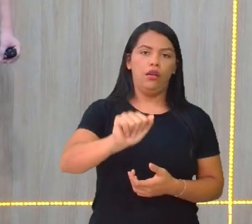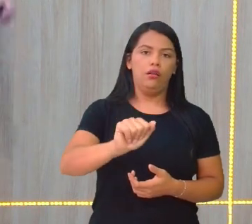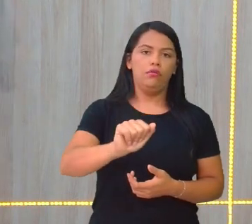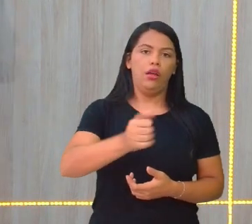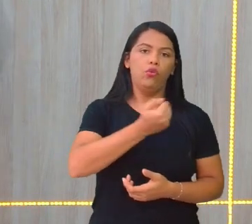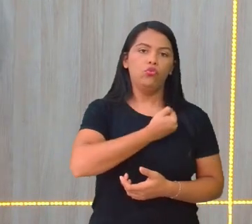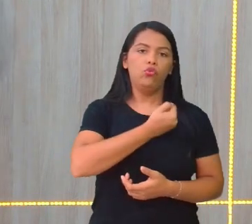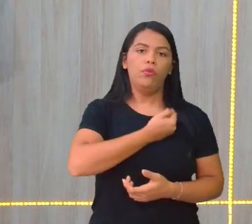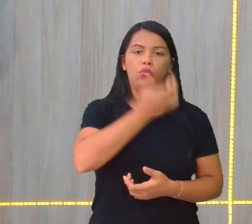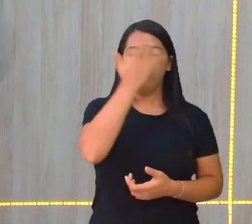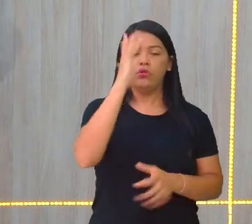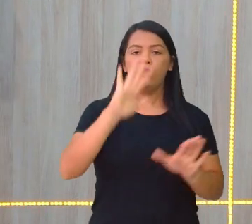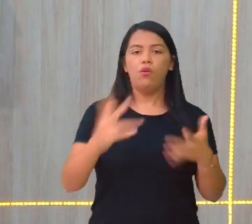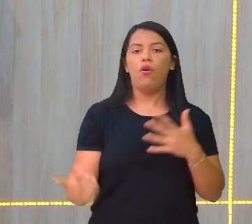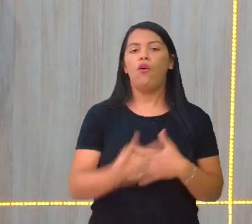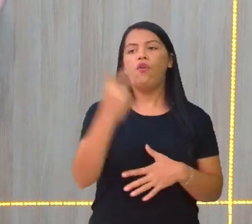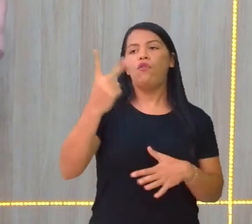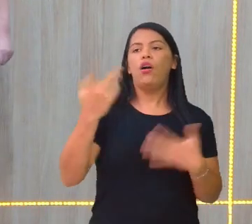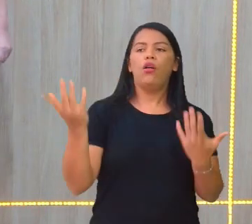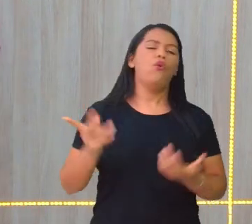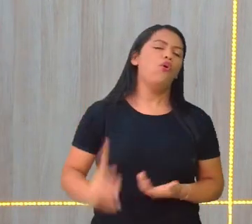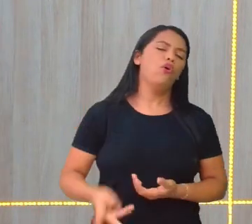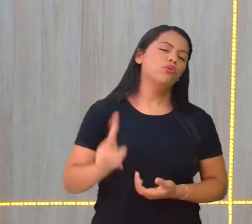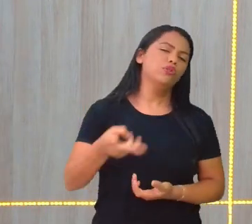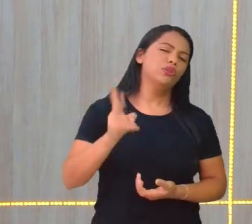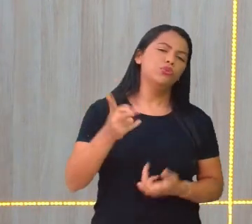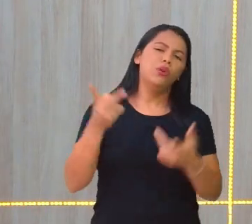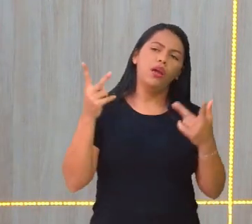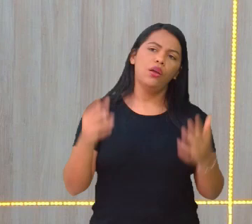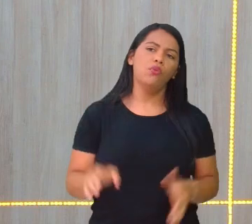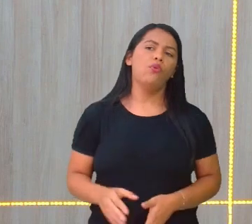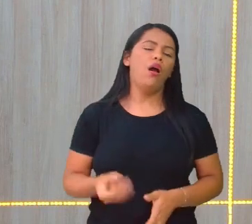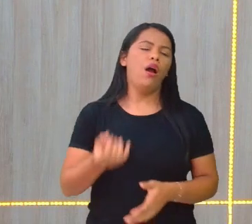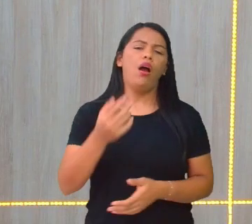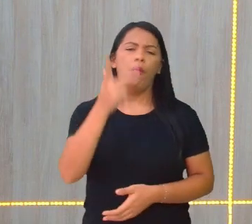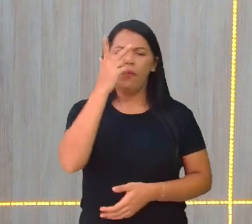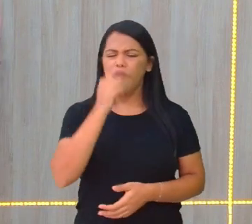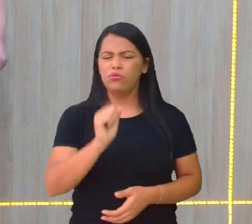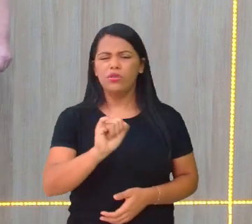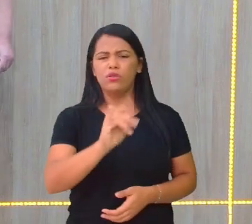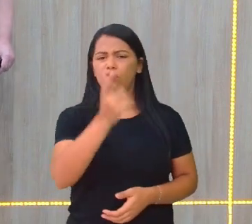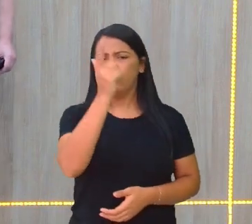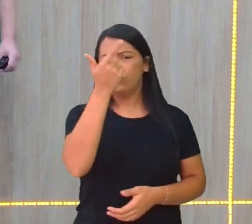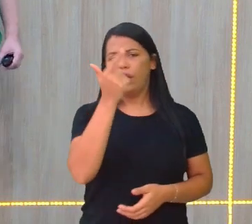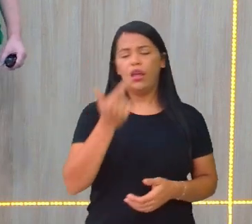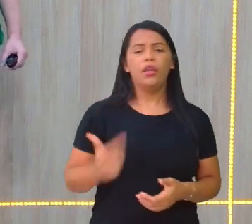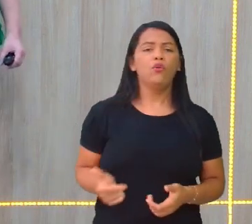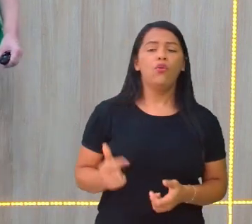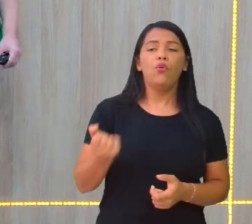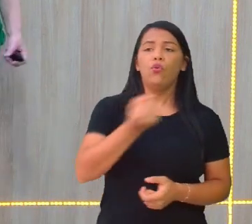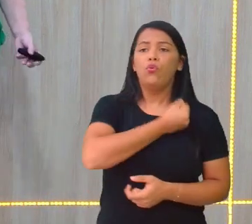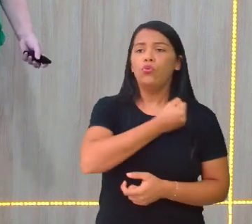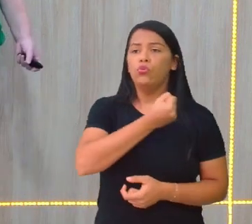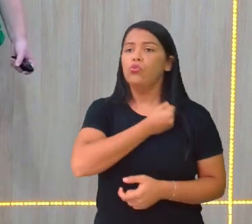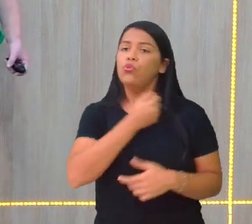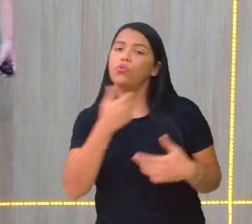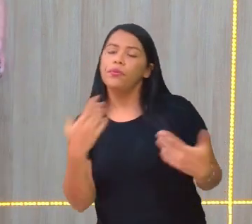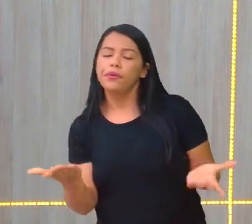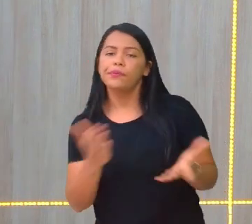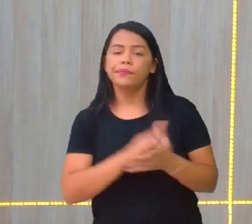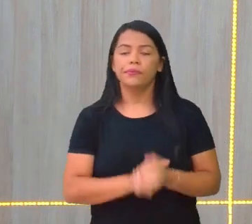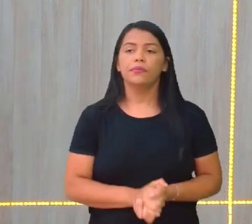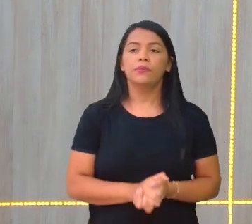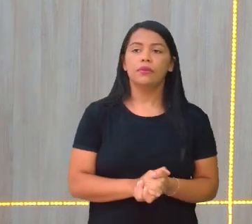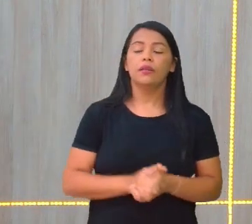x. E serve a comutatividade, mesmo que eu não estiver com os números. Se eu estiver trabalhando com um valor